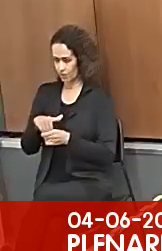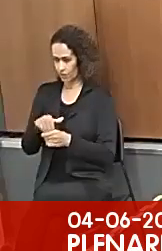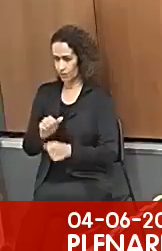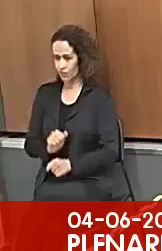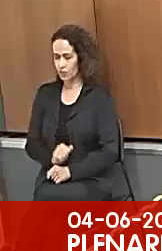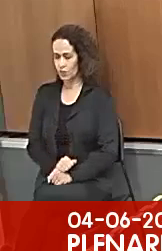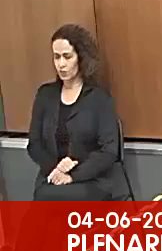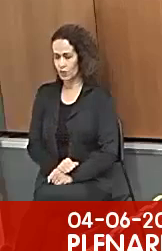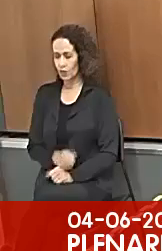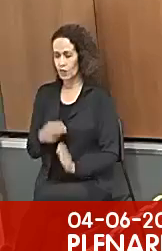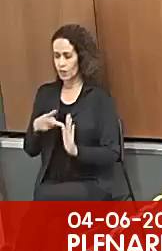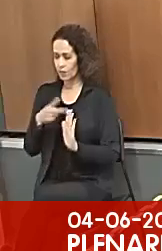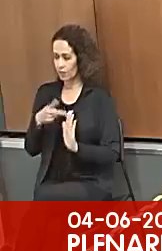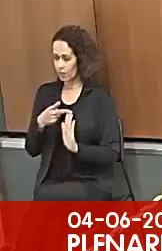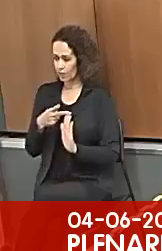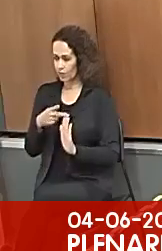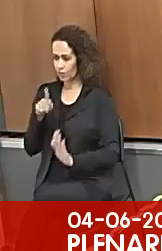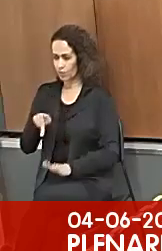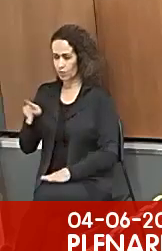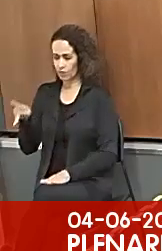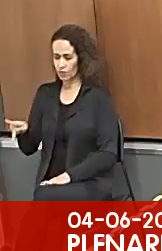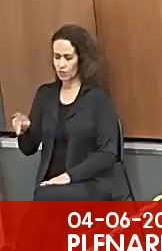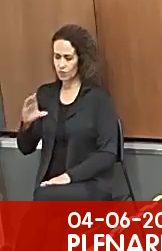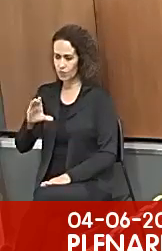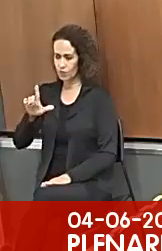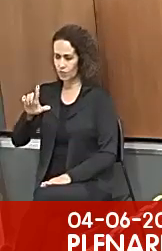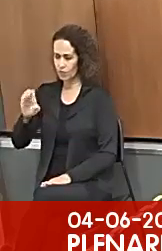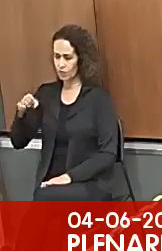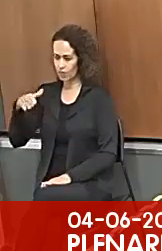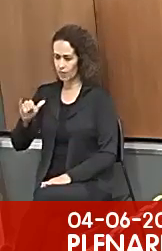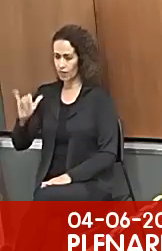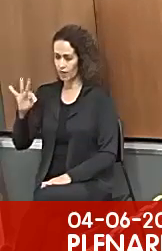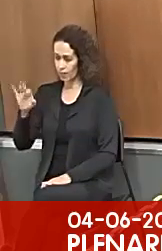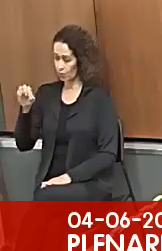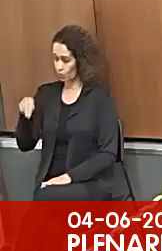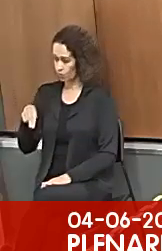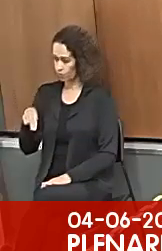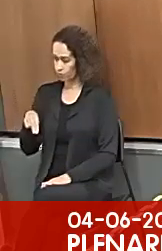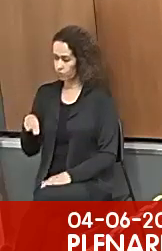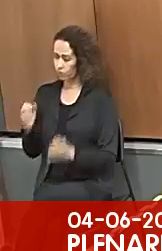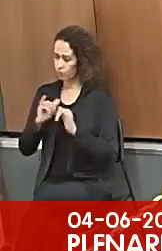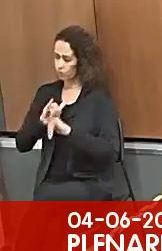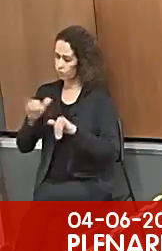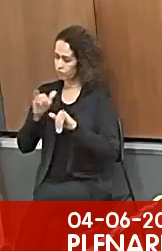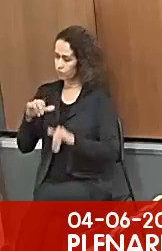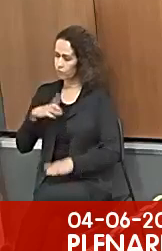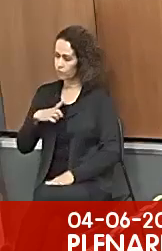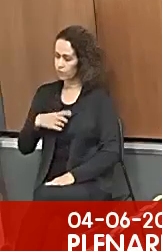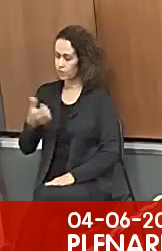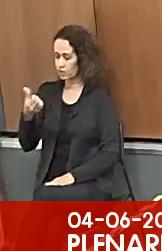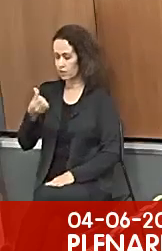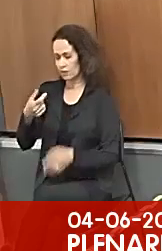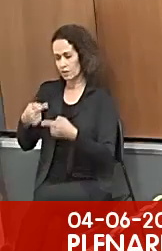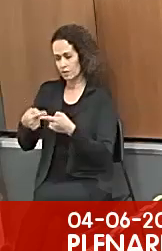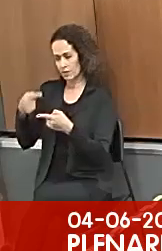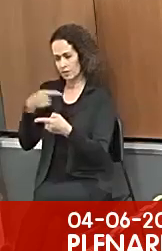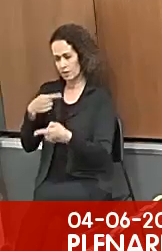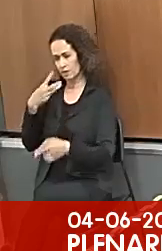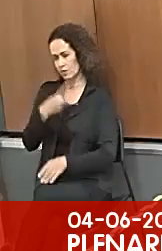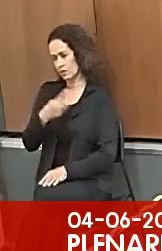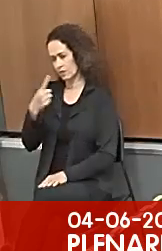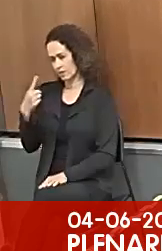do requerimento do deputado professor Cleito, fizemos um grande encontro em Varginha, na sexta-feira passada, dia